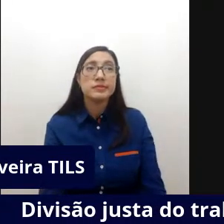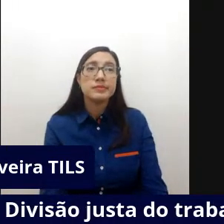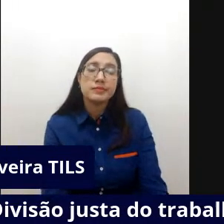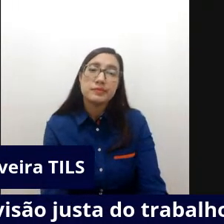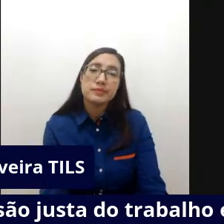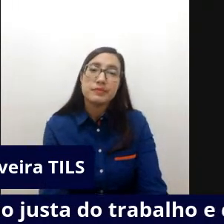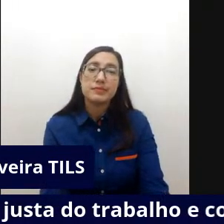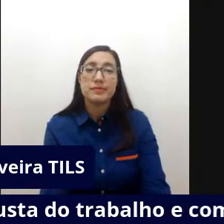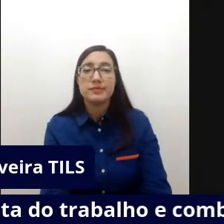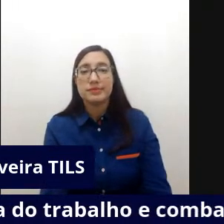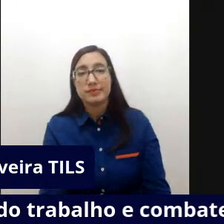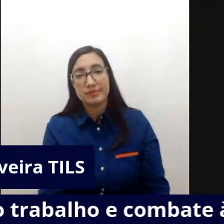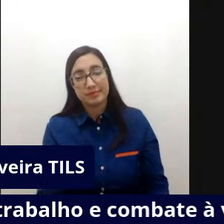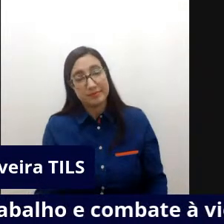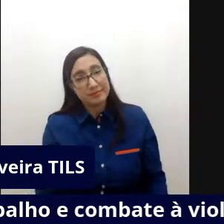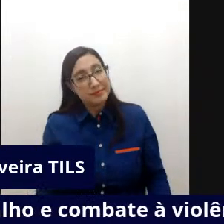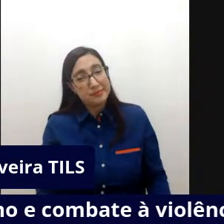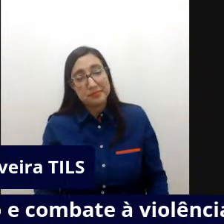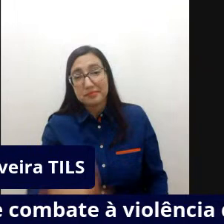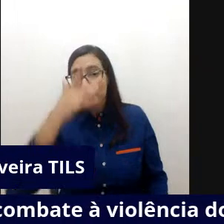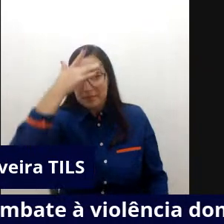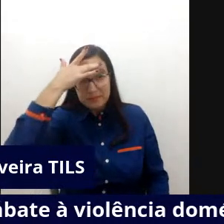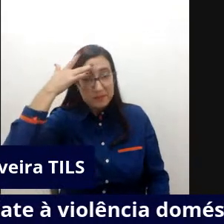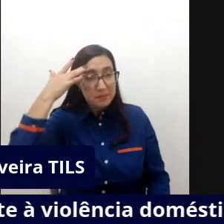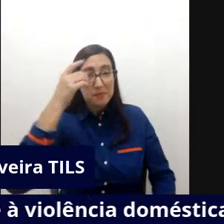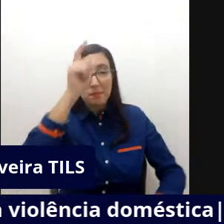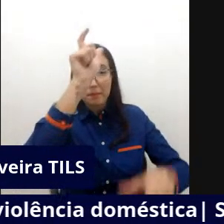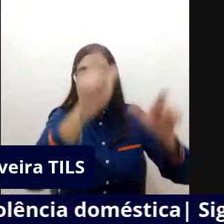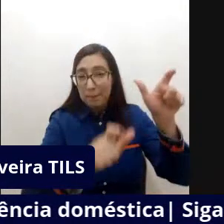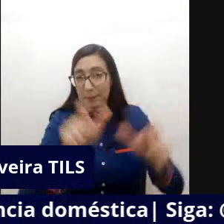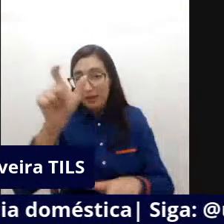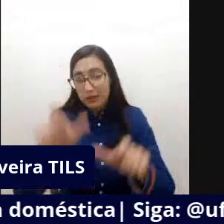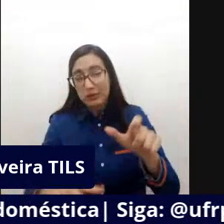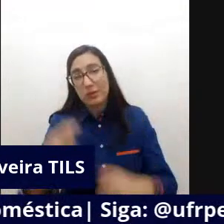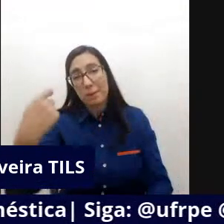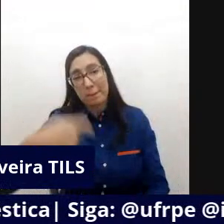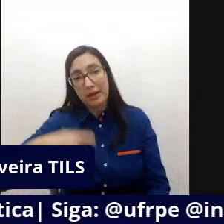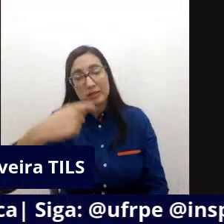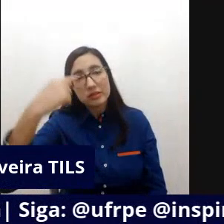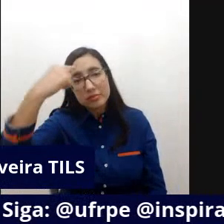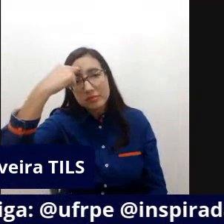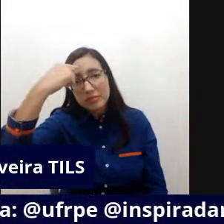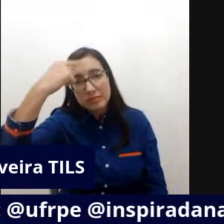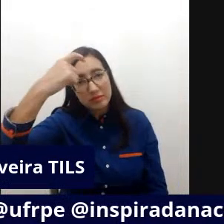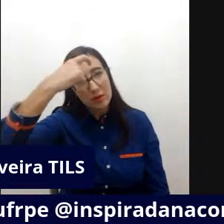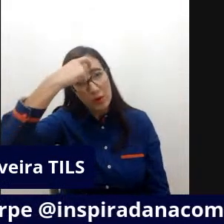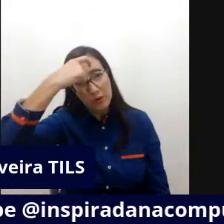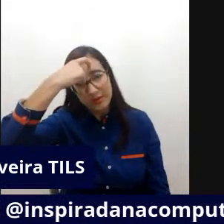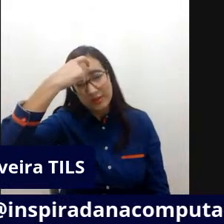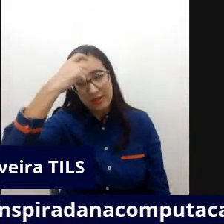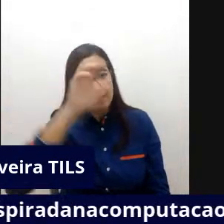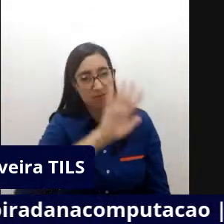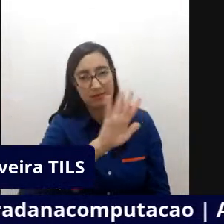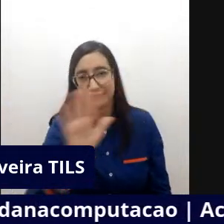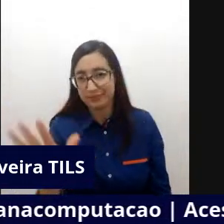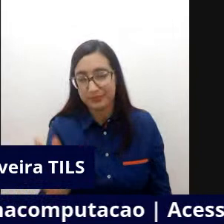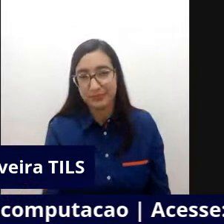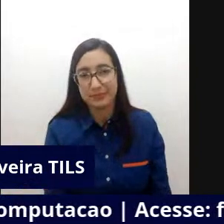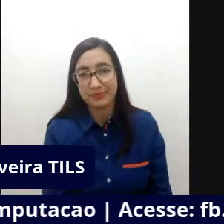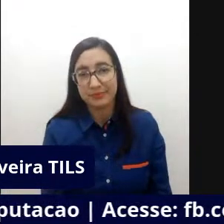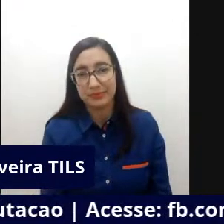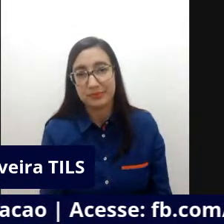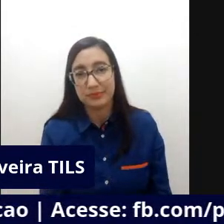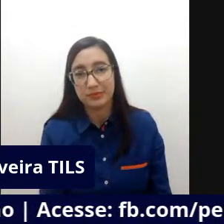a consciência das pessoas, né? Essa é uma das coisas que a Fenatrade sempre fala. Pelo fato de